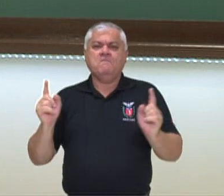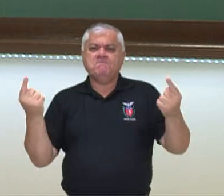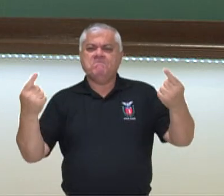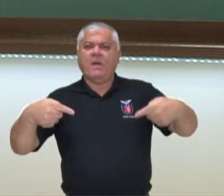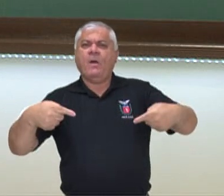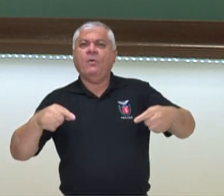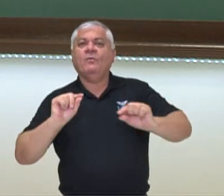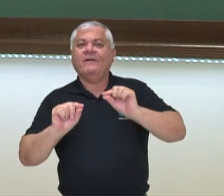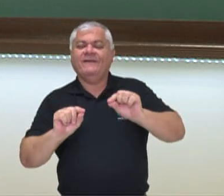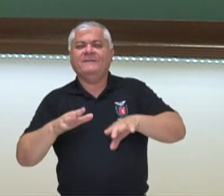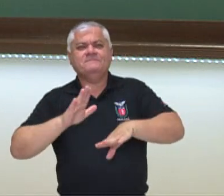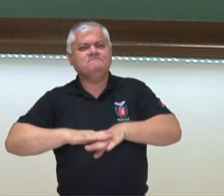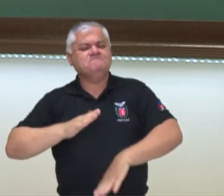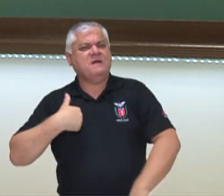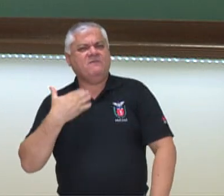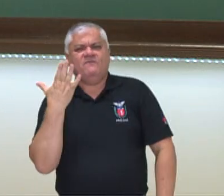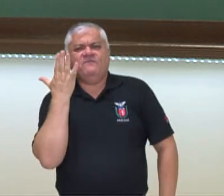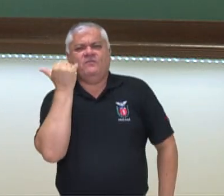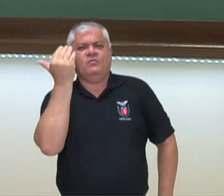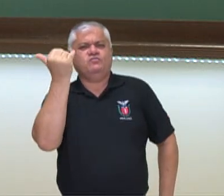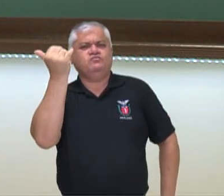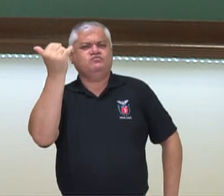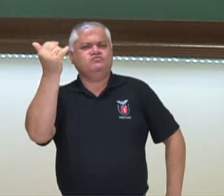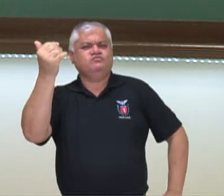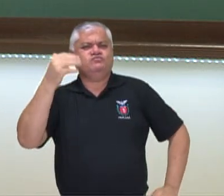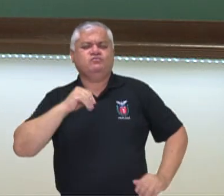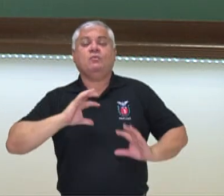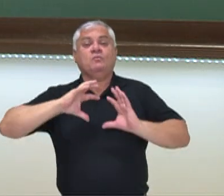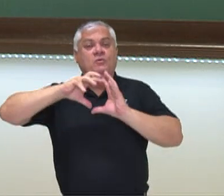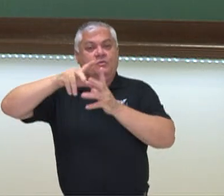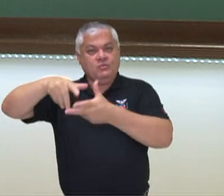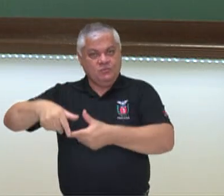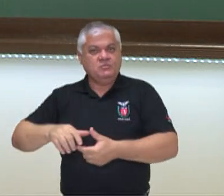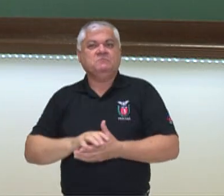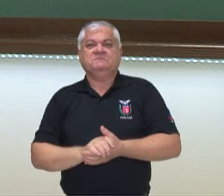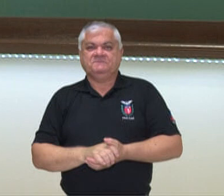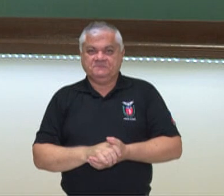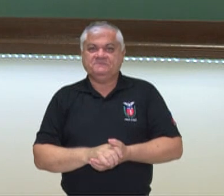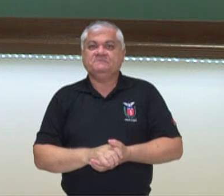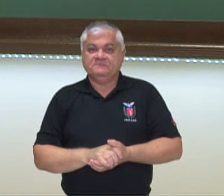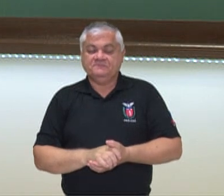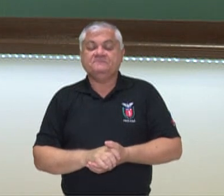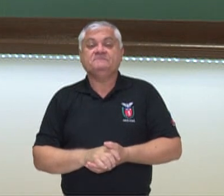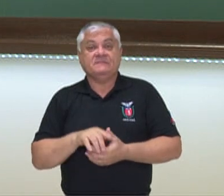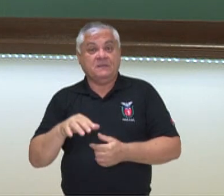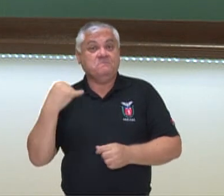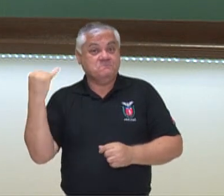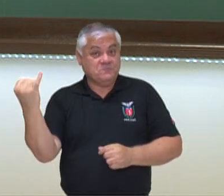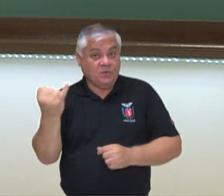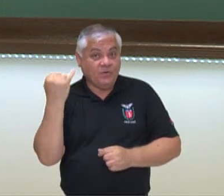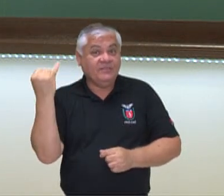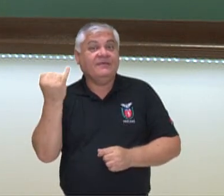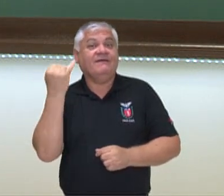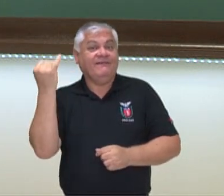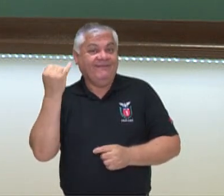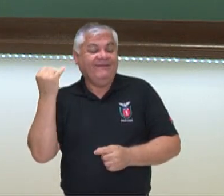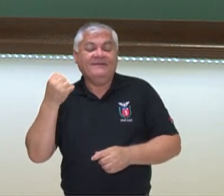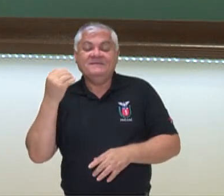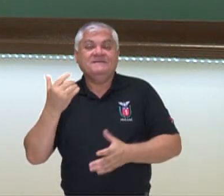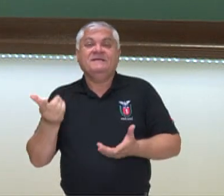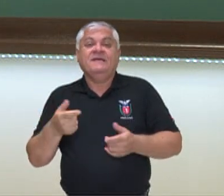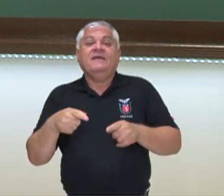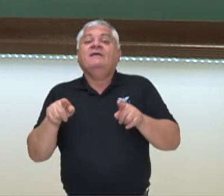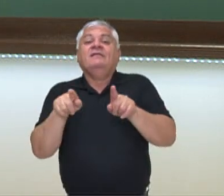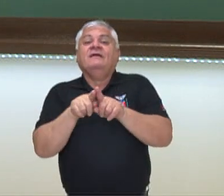é considerado o maior evento esportivo do mundo. Ele é mais importante até, ele é maior do